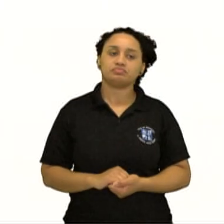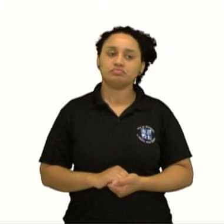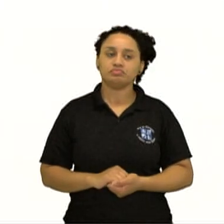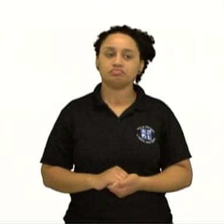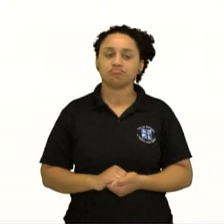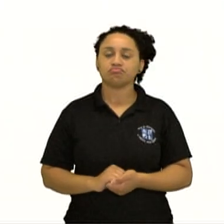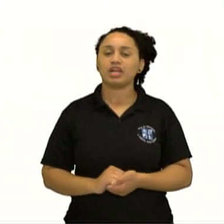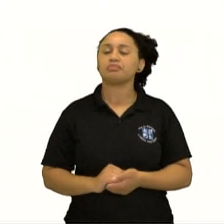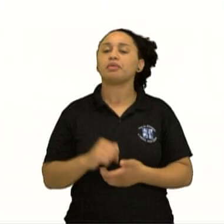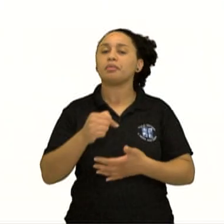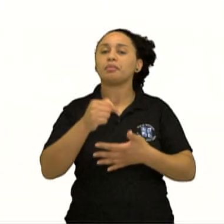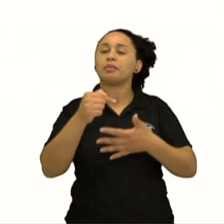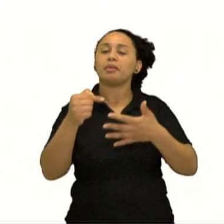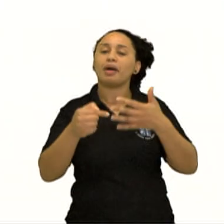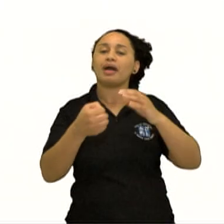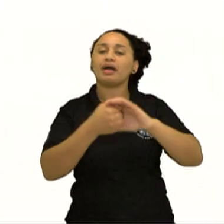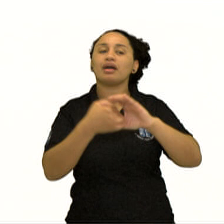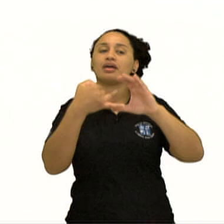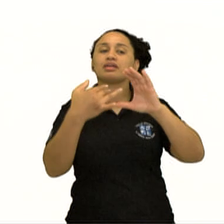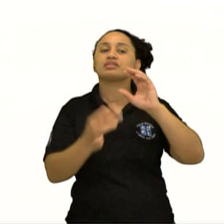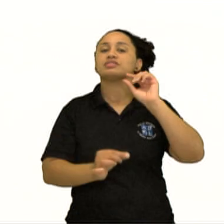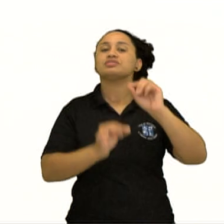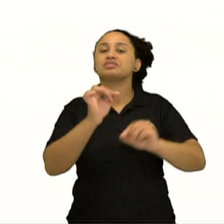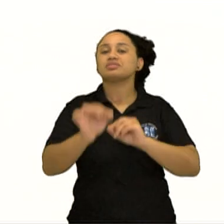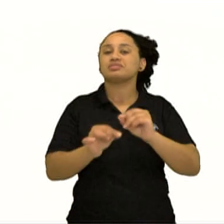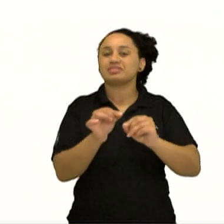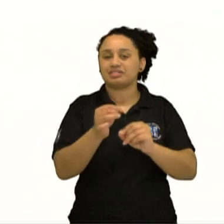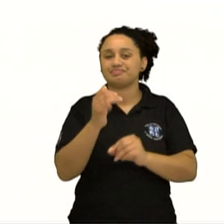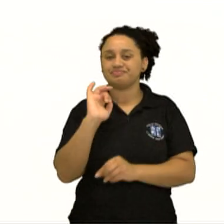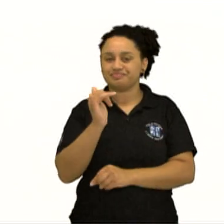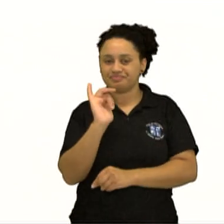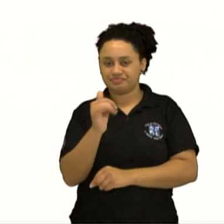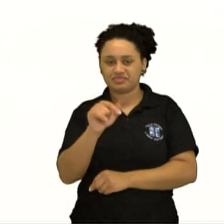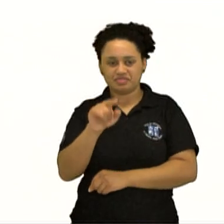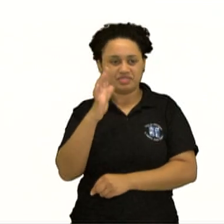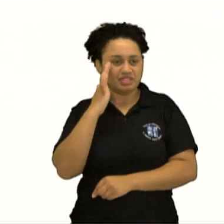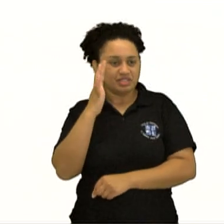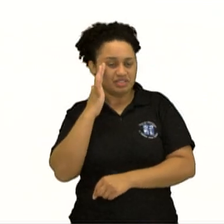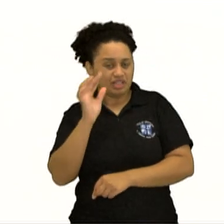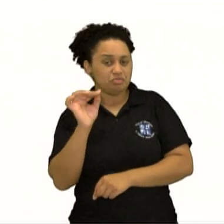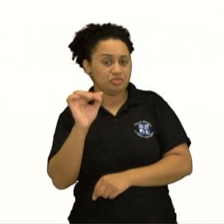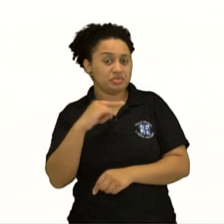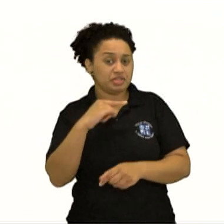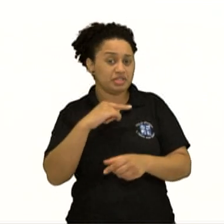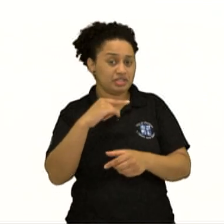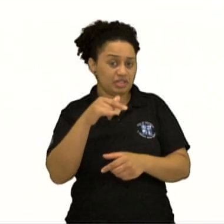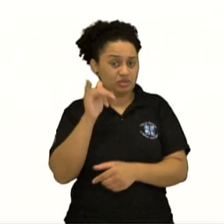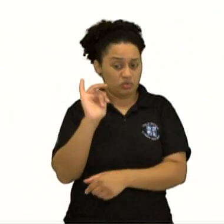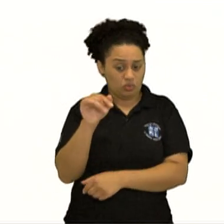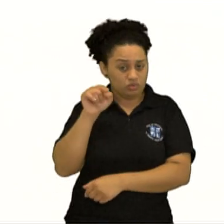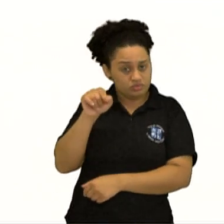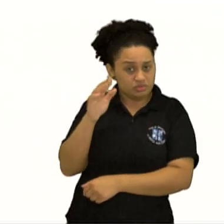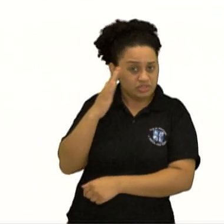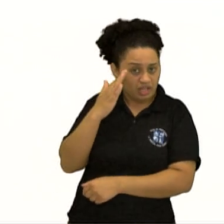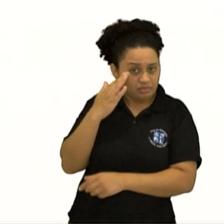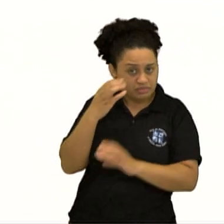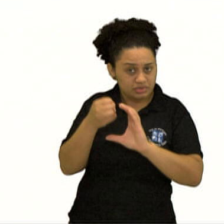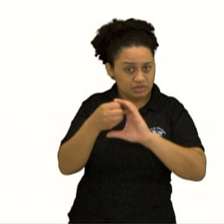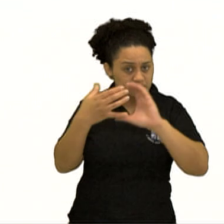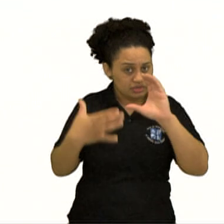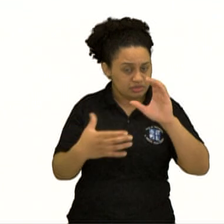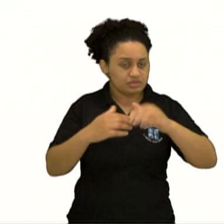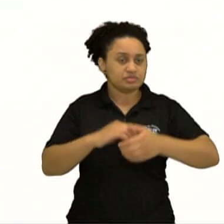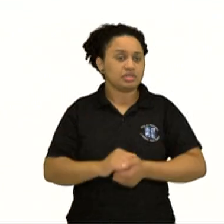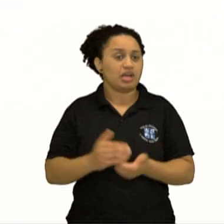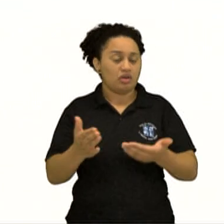Constituintes ficcionais. Você sabe quais são os constituintes ficcionais de um conto? Vamos cada